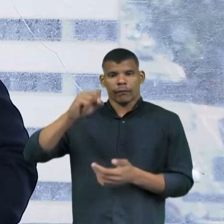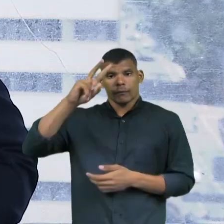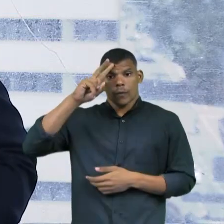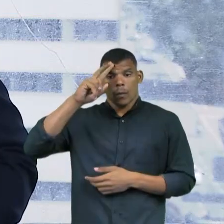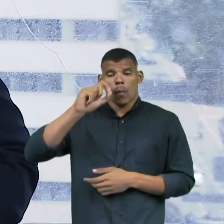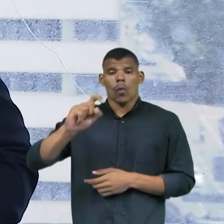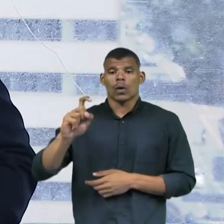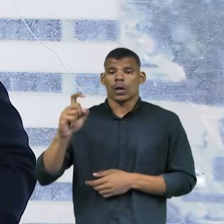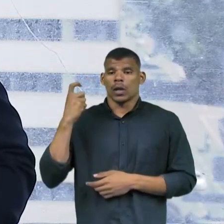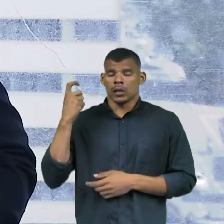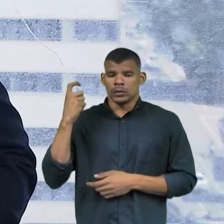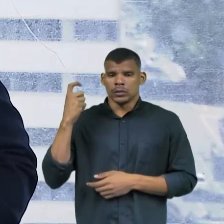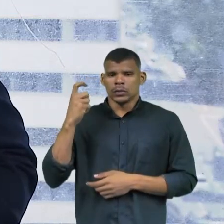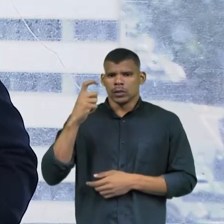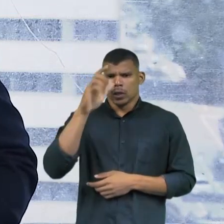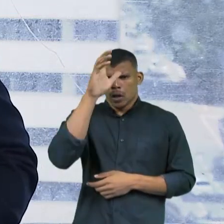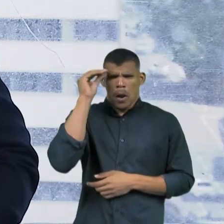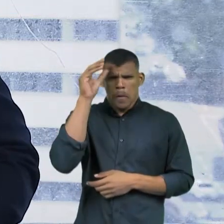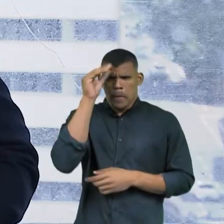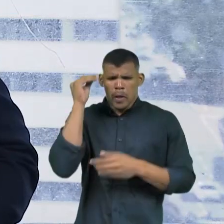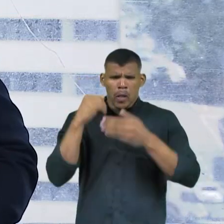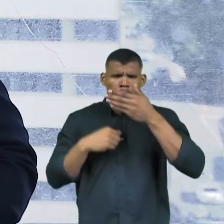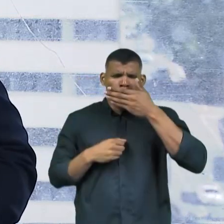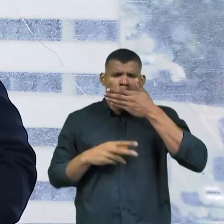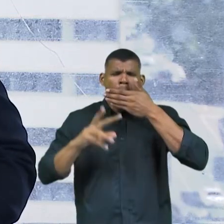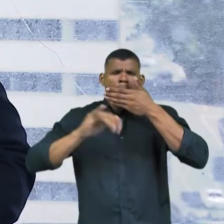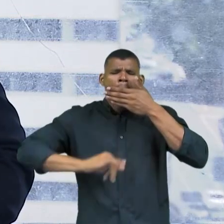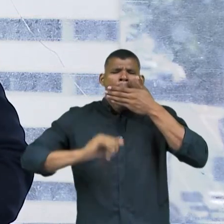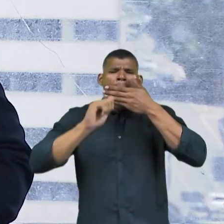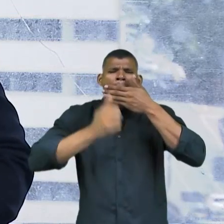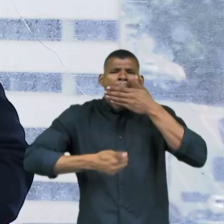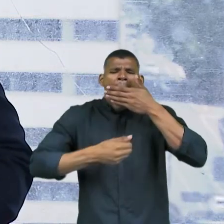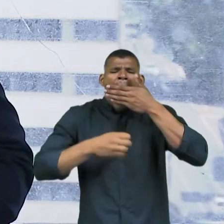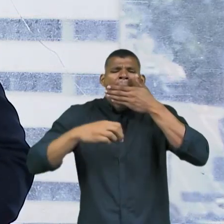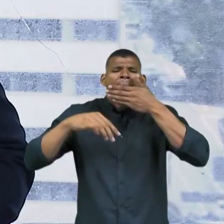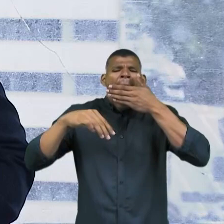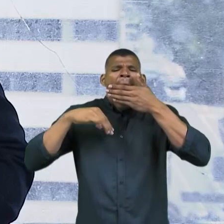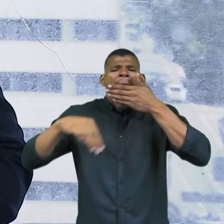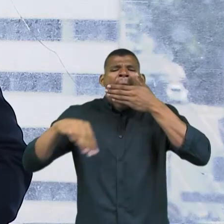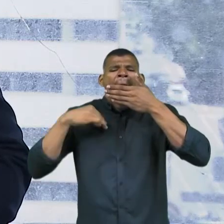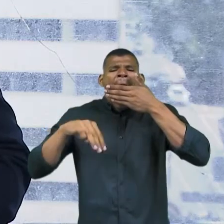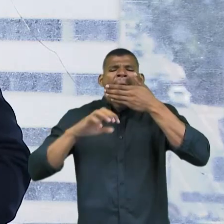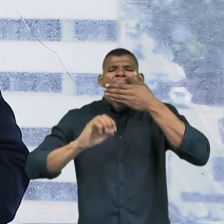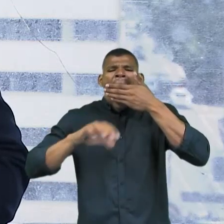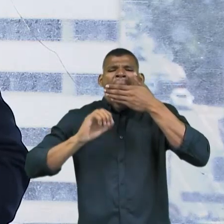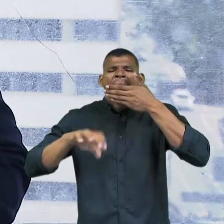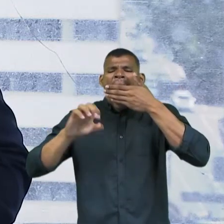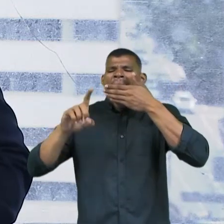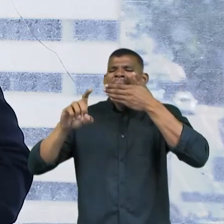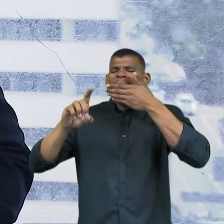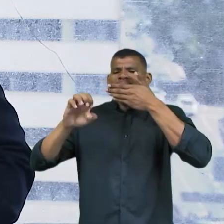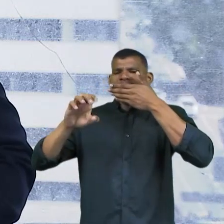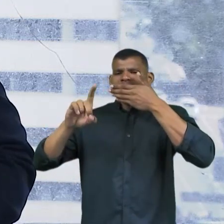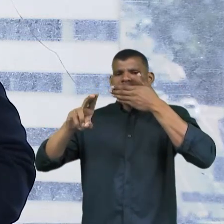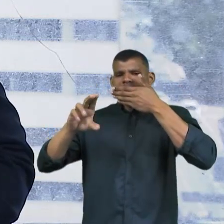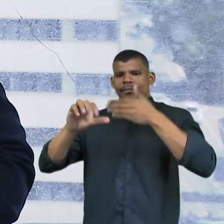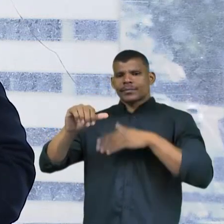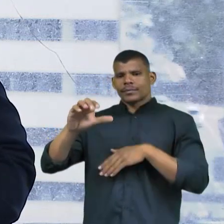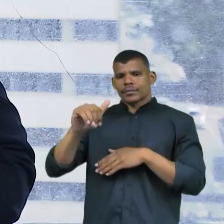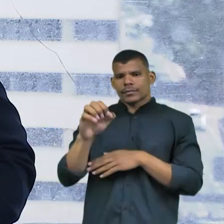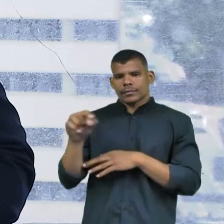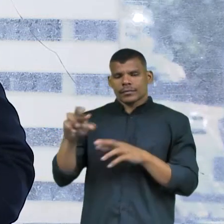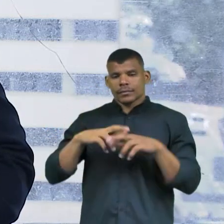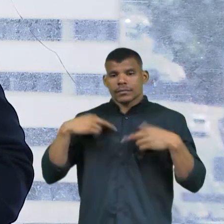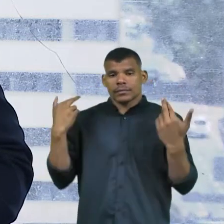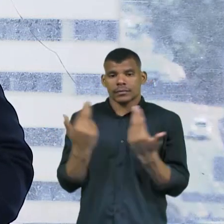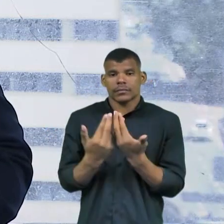ex-governador e senador eleito Camilo Santana será o futuro ministro da Educação. A decisão foi anunciada após uma reunião em Brasília